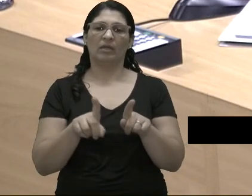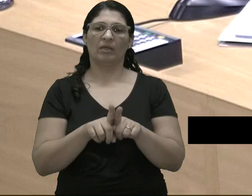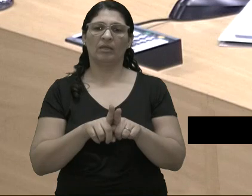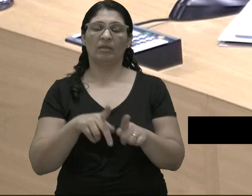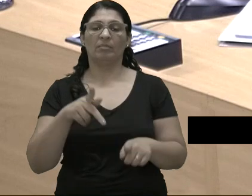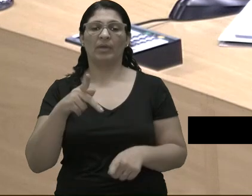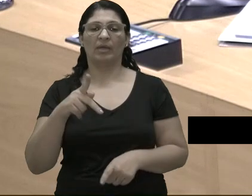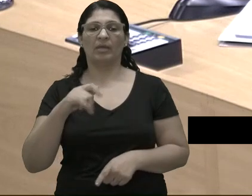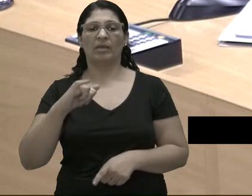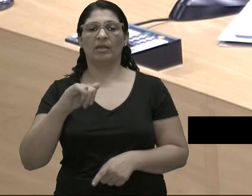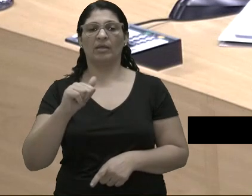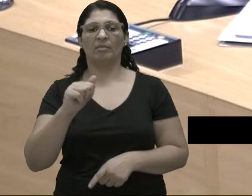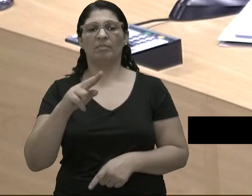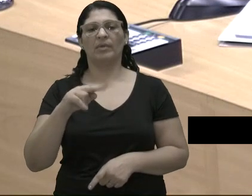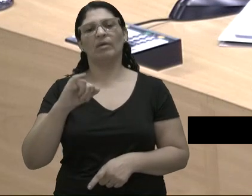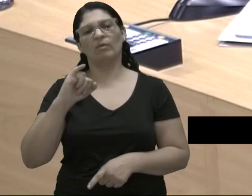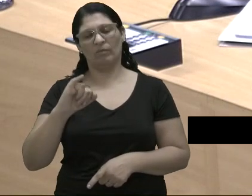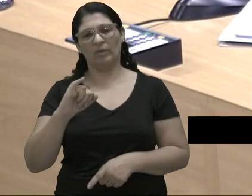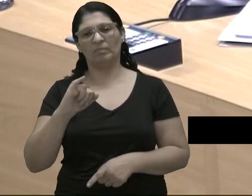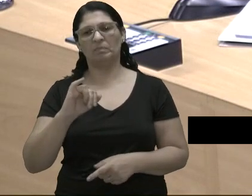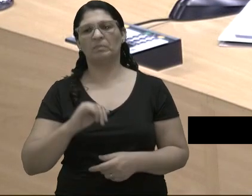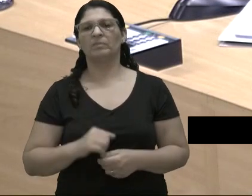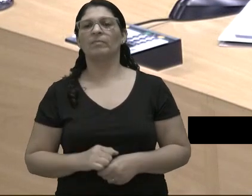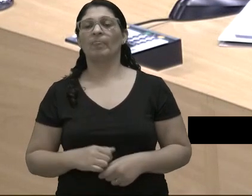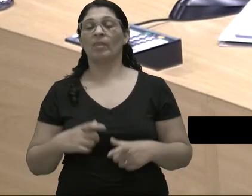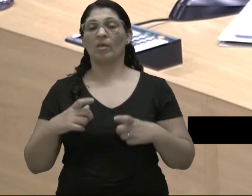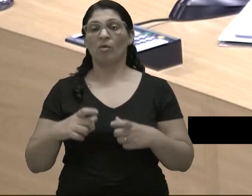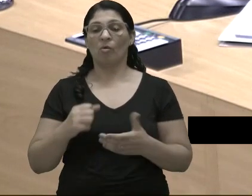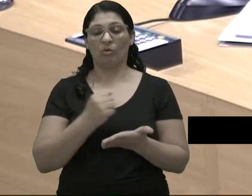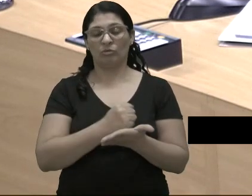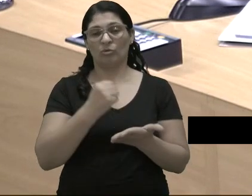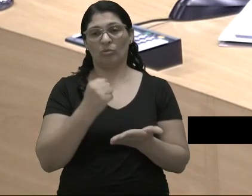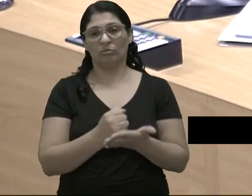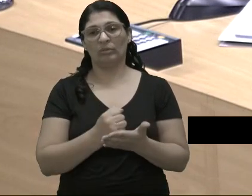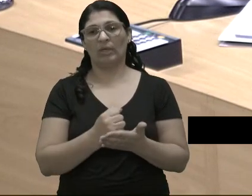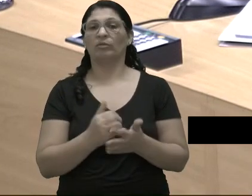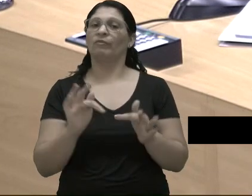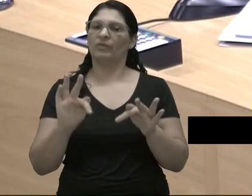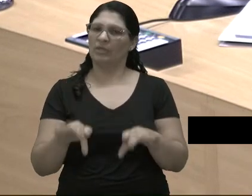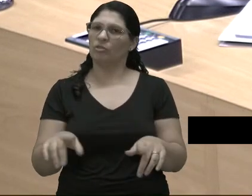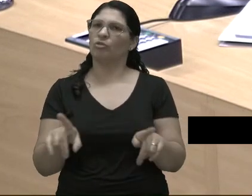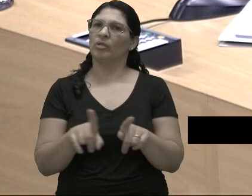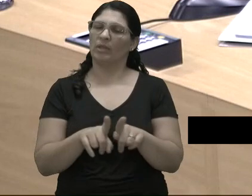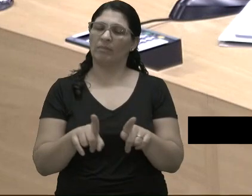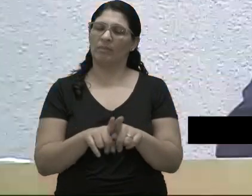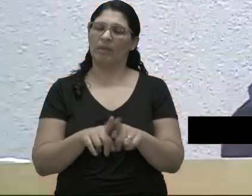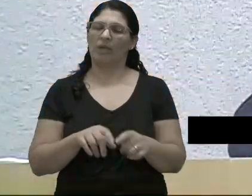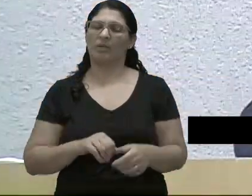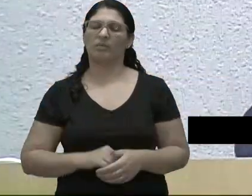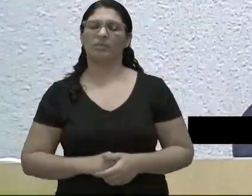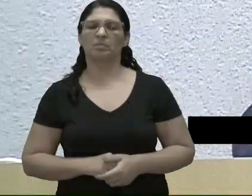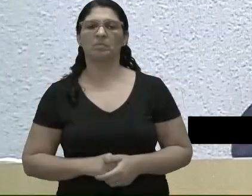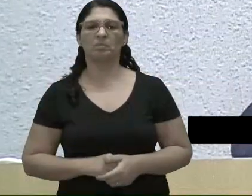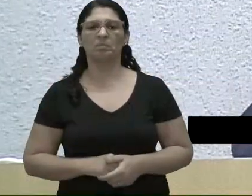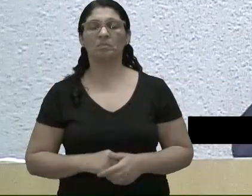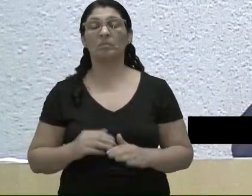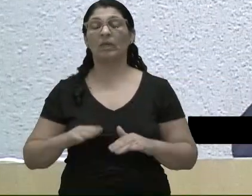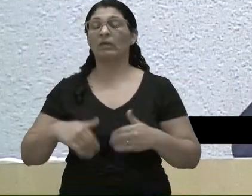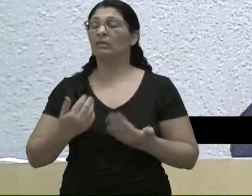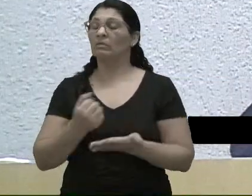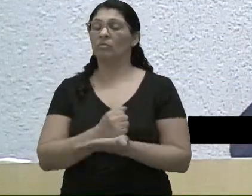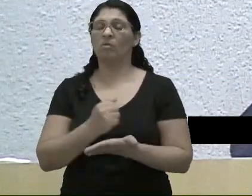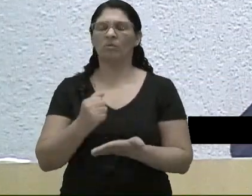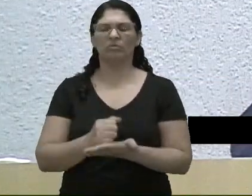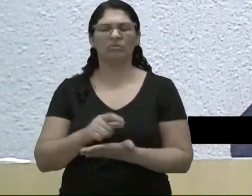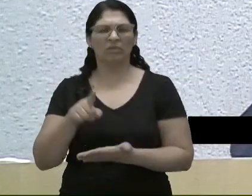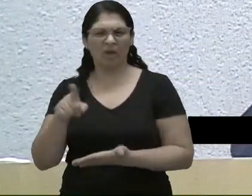Piauí, onde procedeu-se um distrato lá por parte deles. Sr. Jefferson, então o contrato que o senhor tem